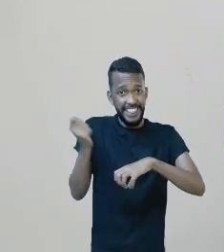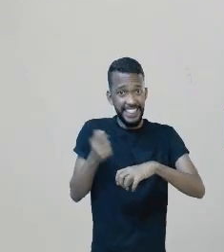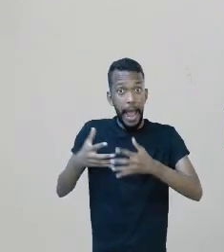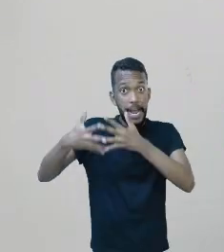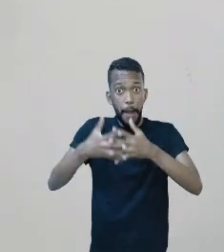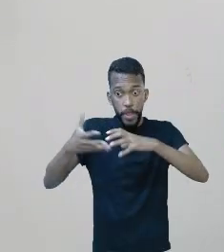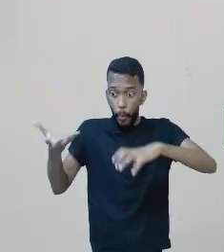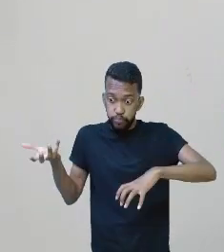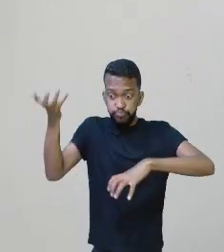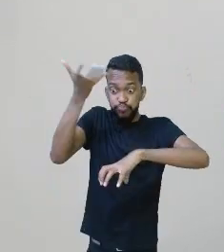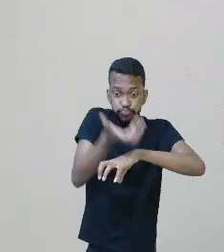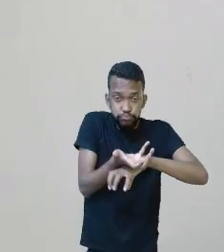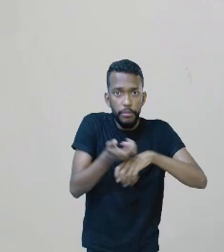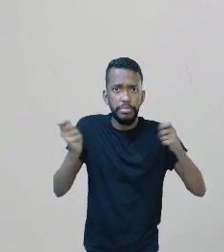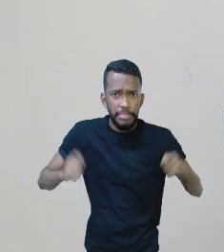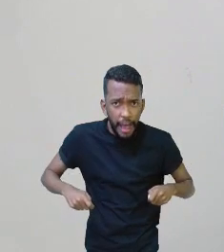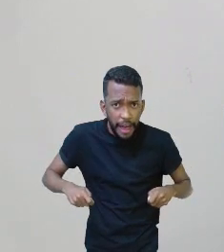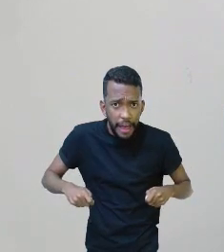que eu conseguiria?